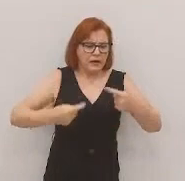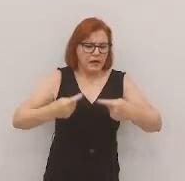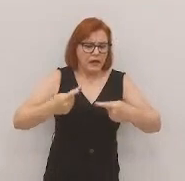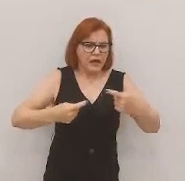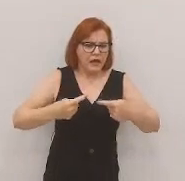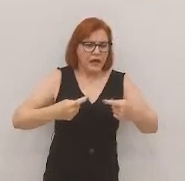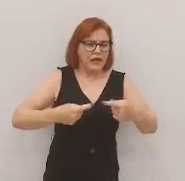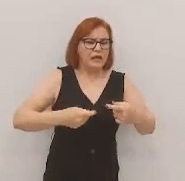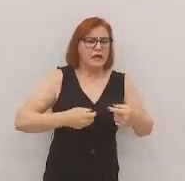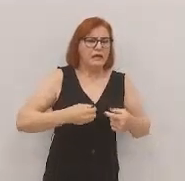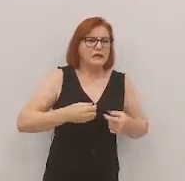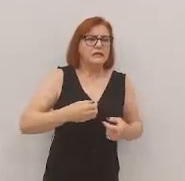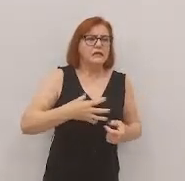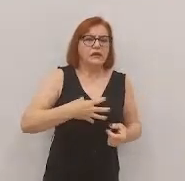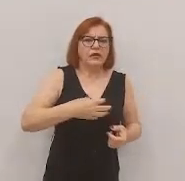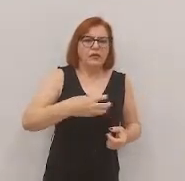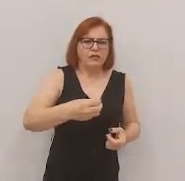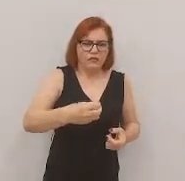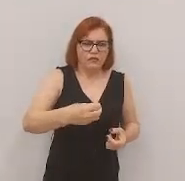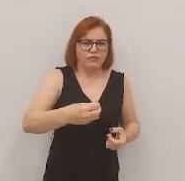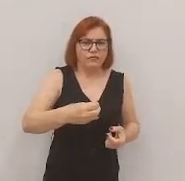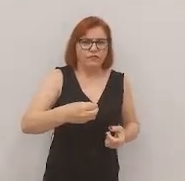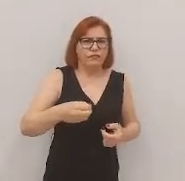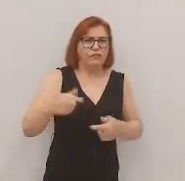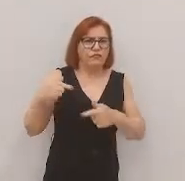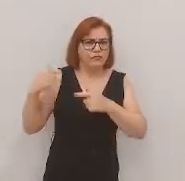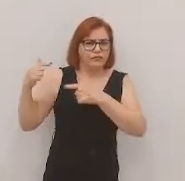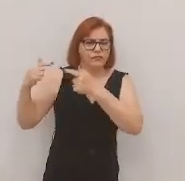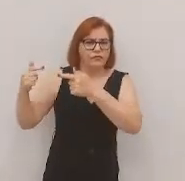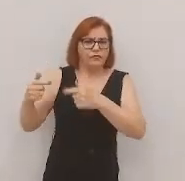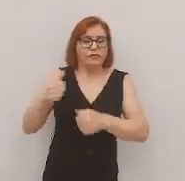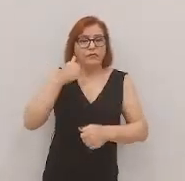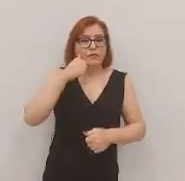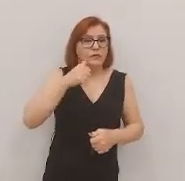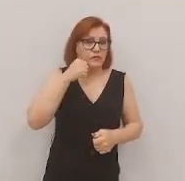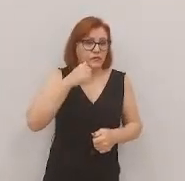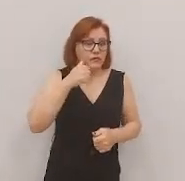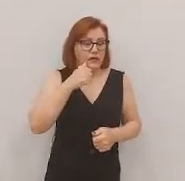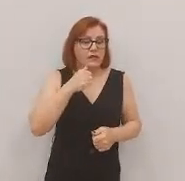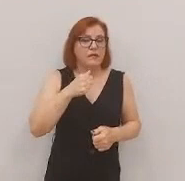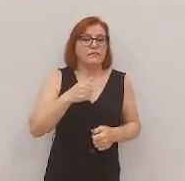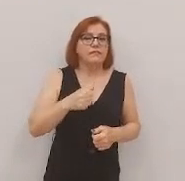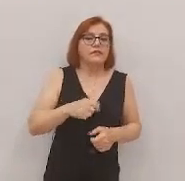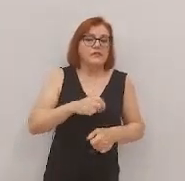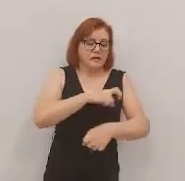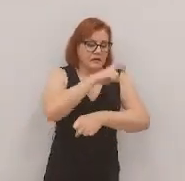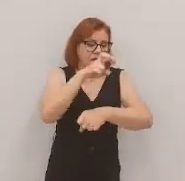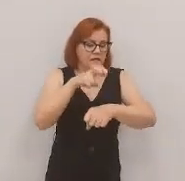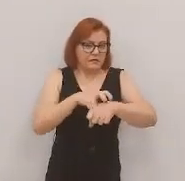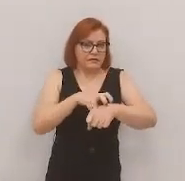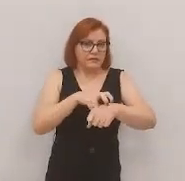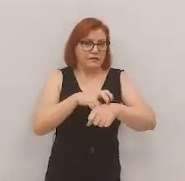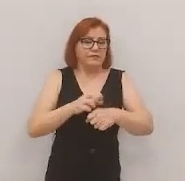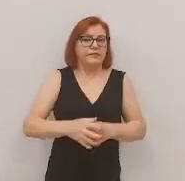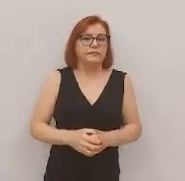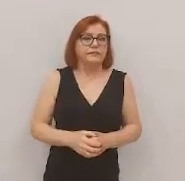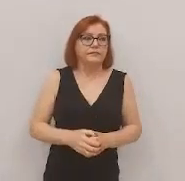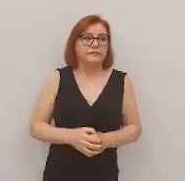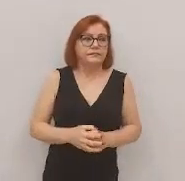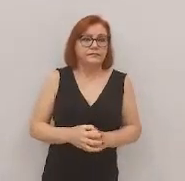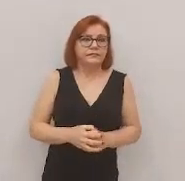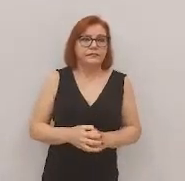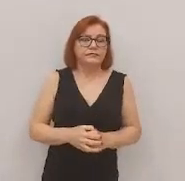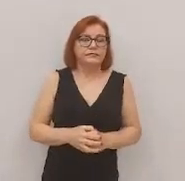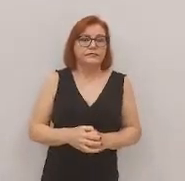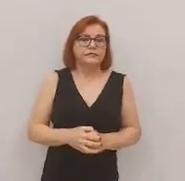mulher, né, e a serpente. A serpente ia picar o quê? O